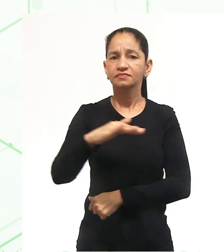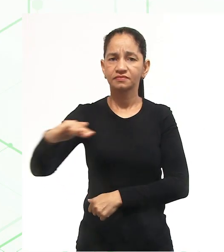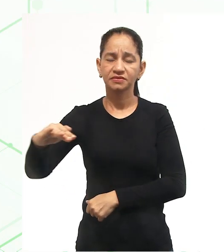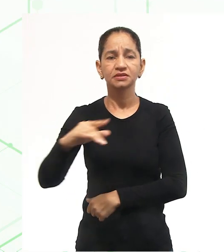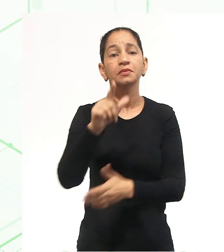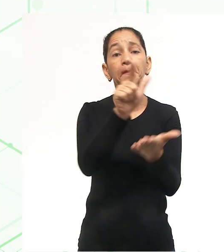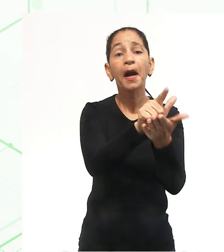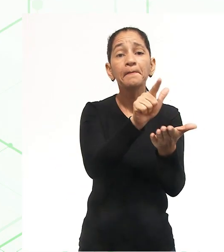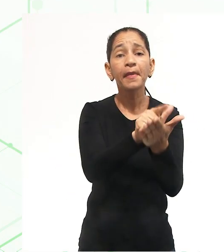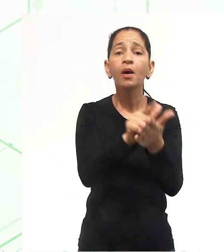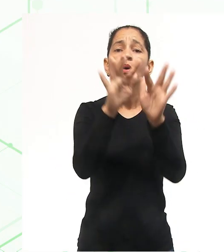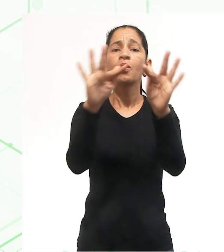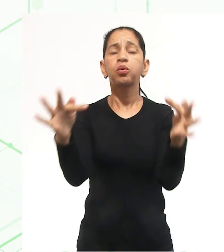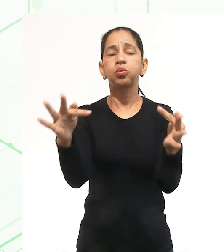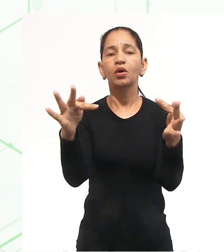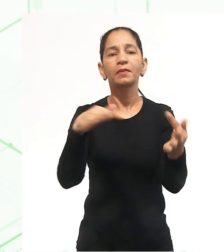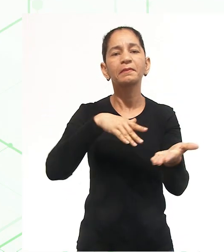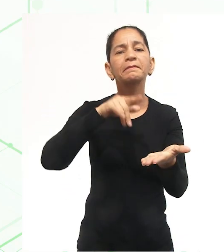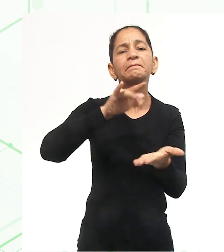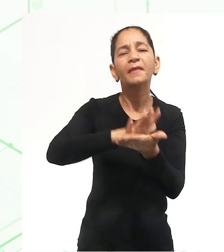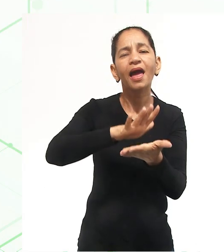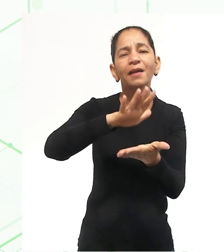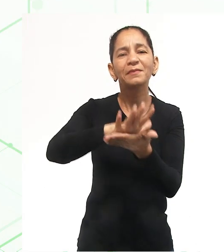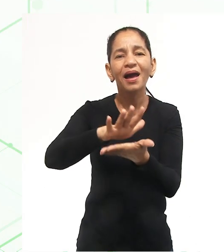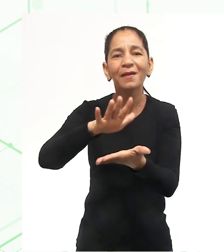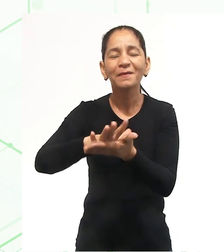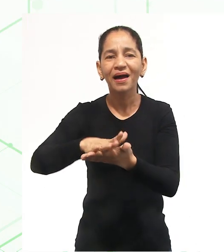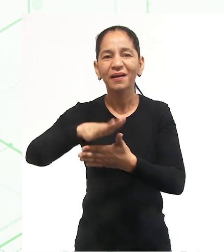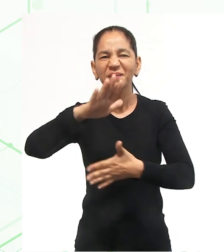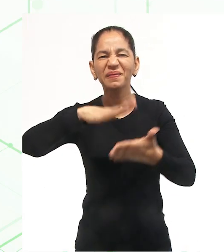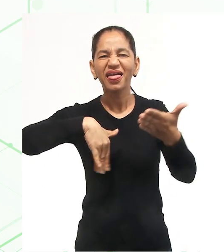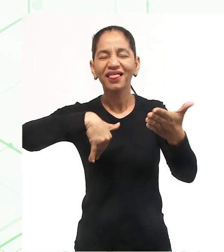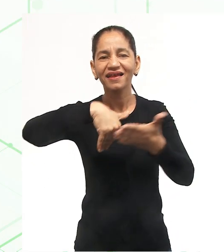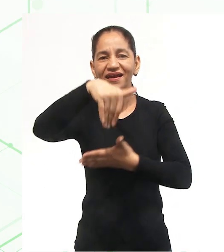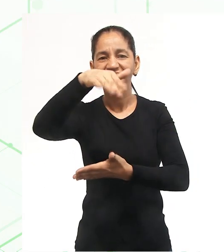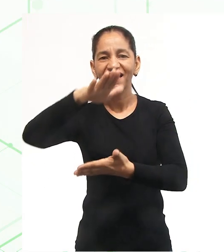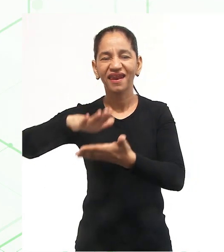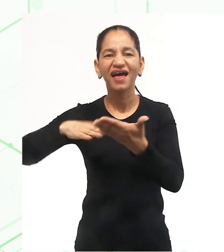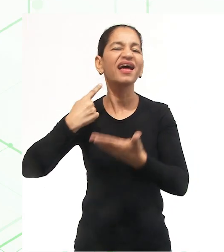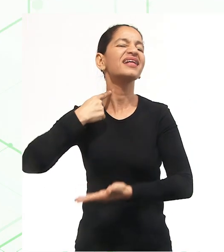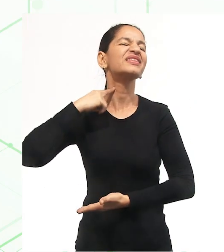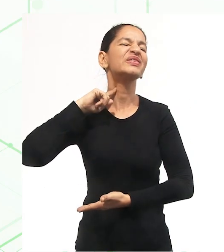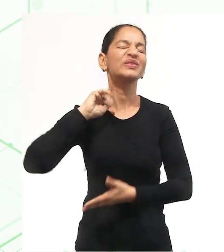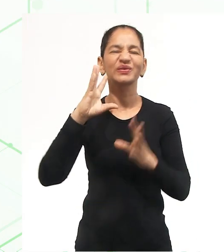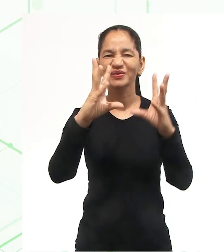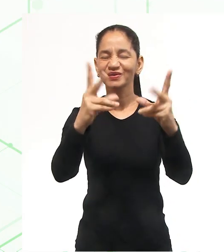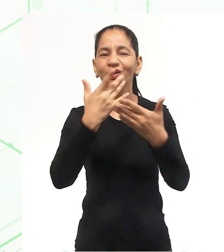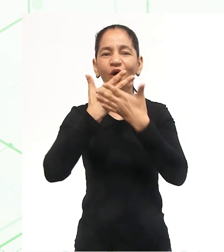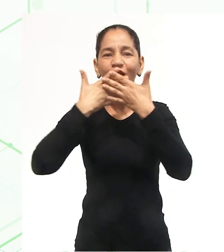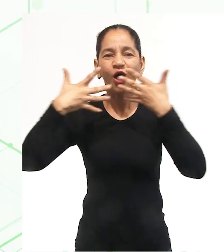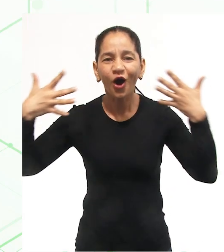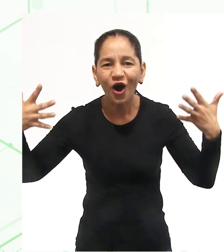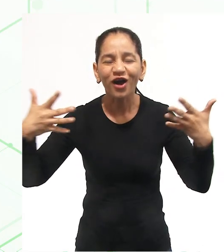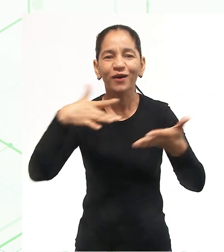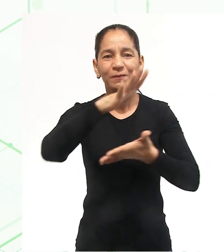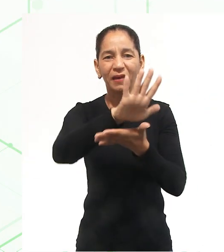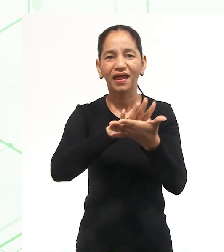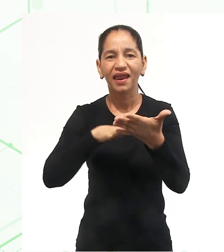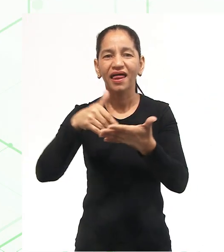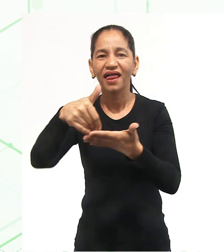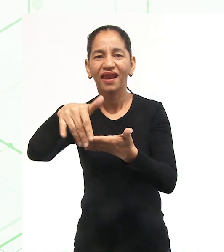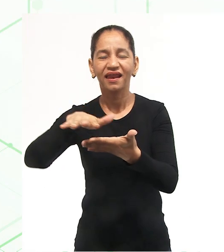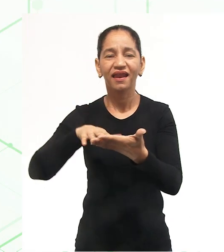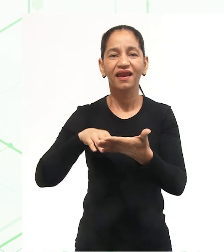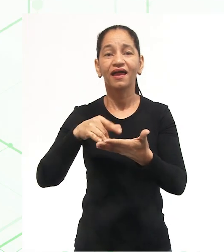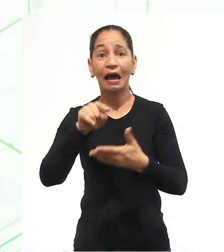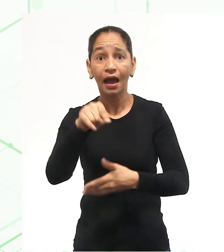papel sulfite e mela a mãozinha da criança para ela fazer a marca ali da mão dela e ensinar aquilo, é um